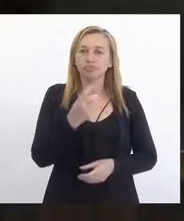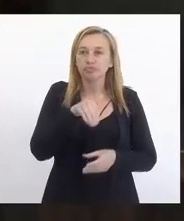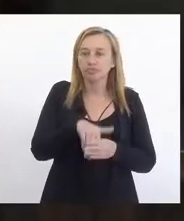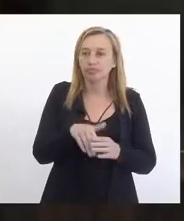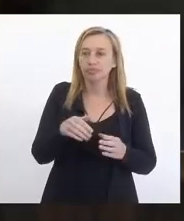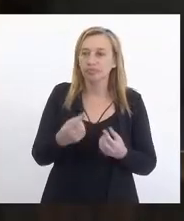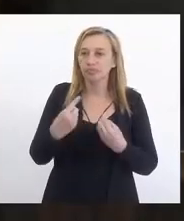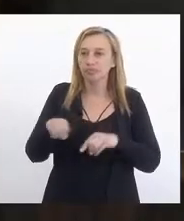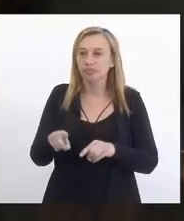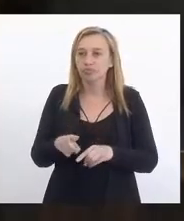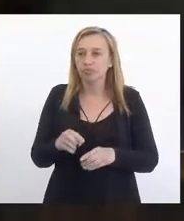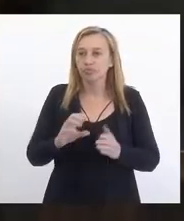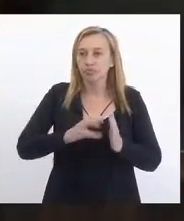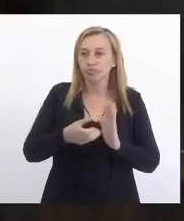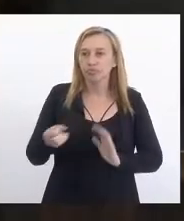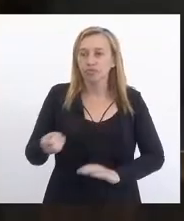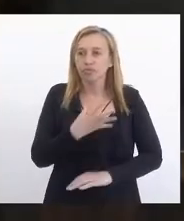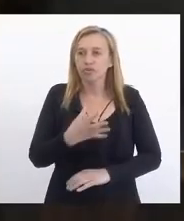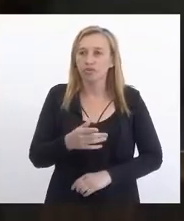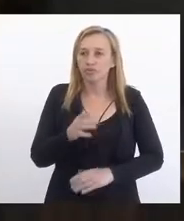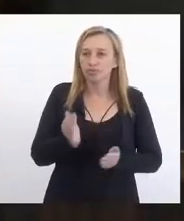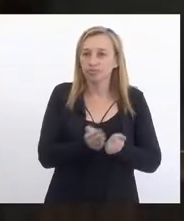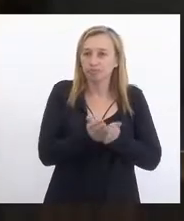abstenção do novo. Bebetão,